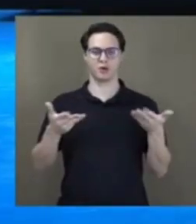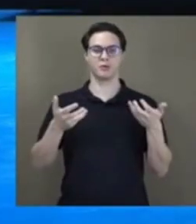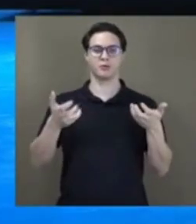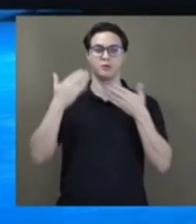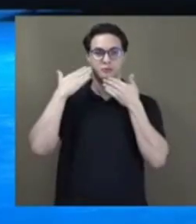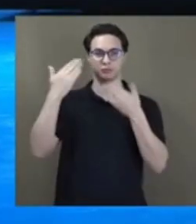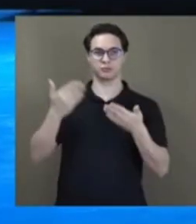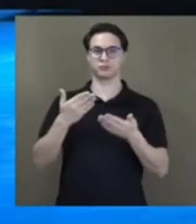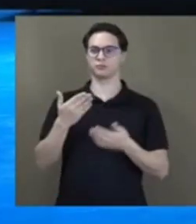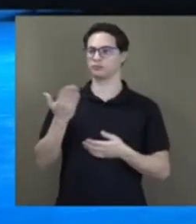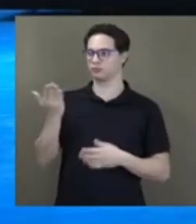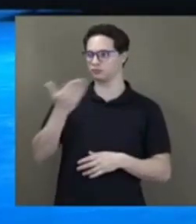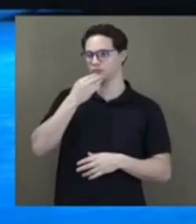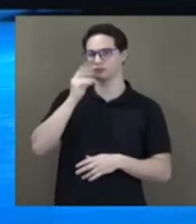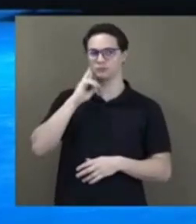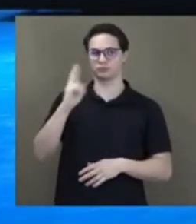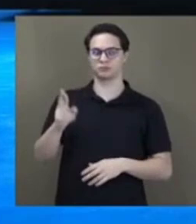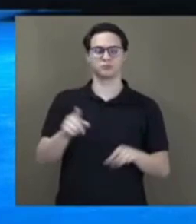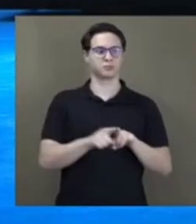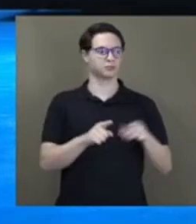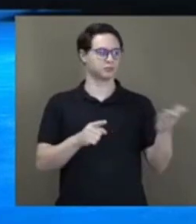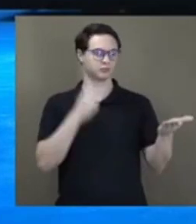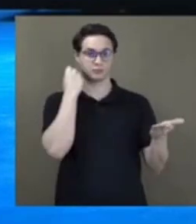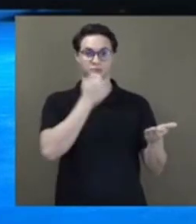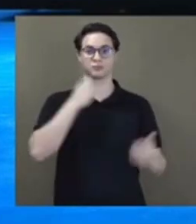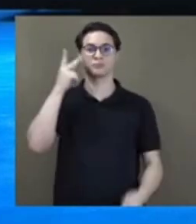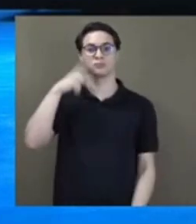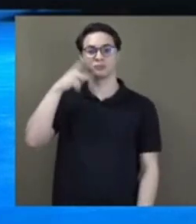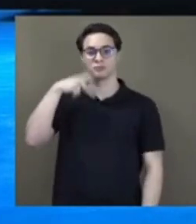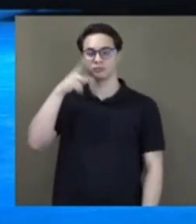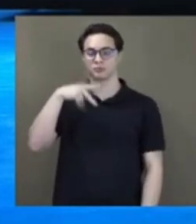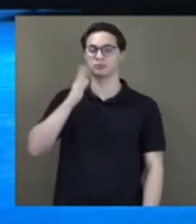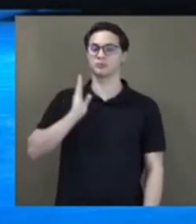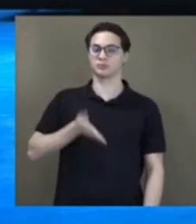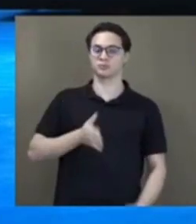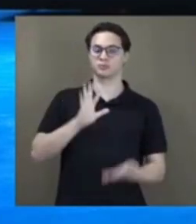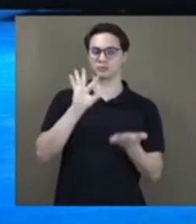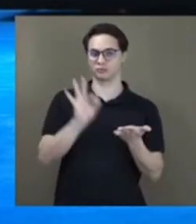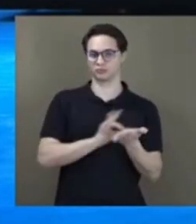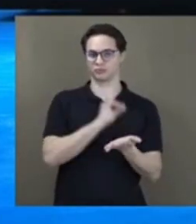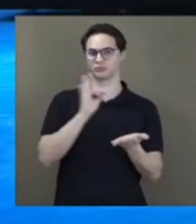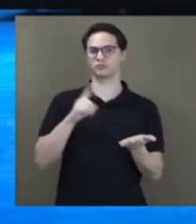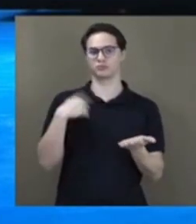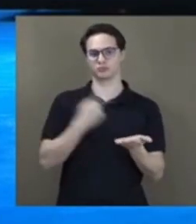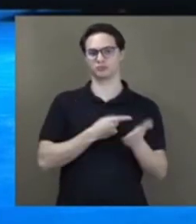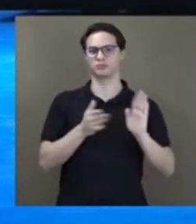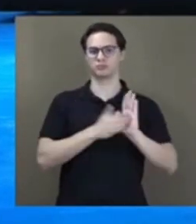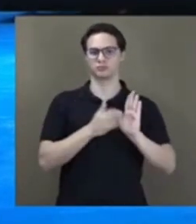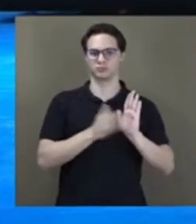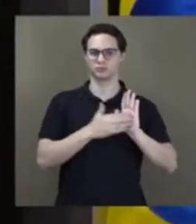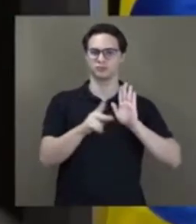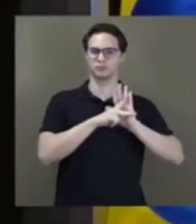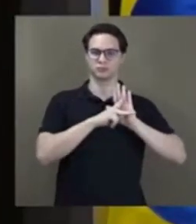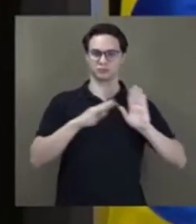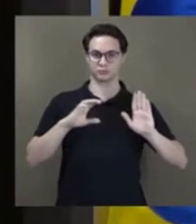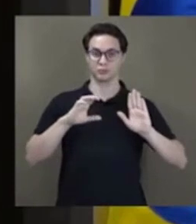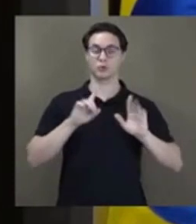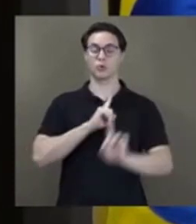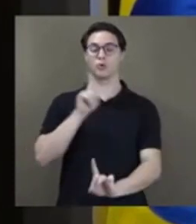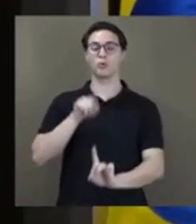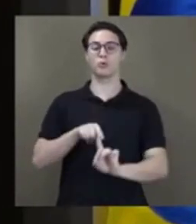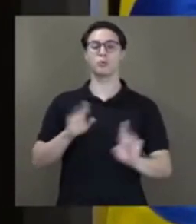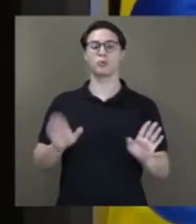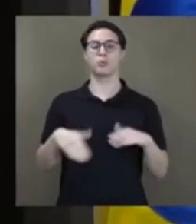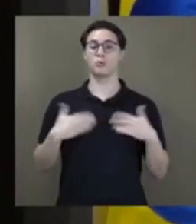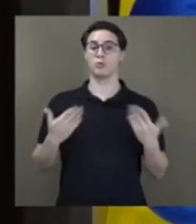a Vossa Excelência e ao senador Paim, que já subscreveram a nossa proposta, visando a que